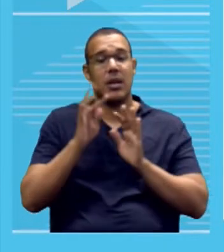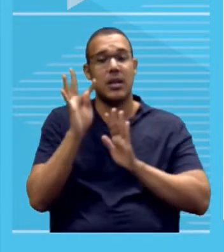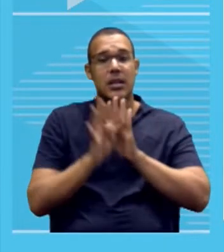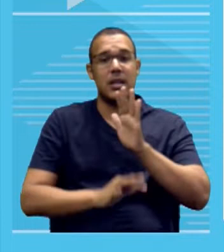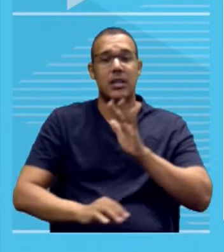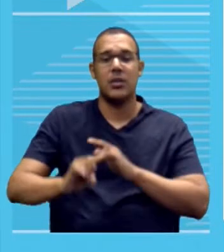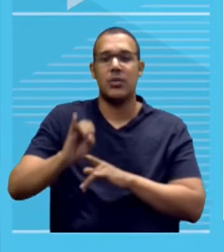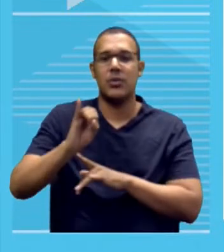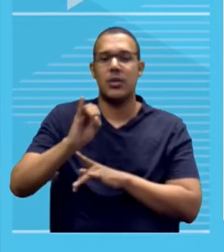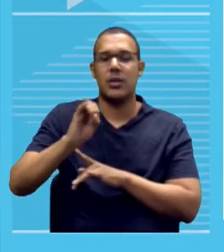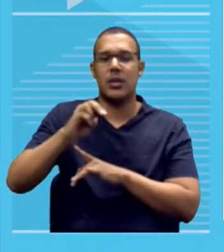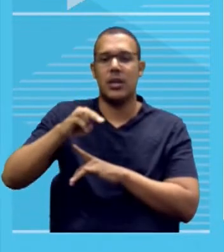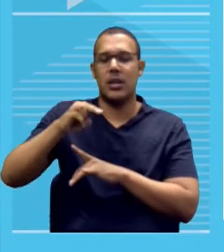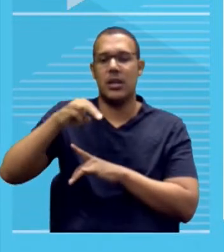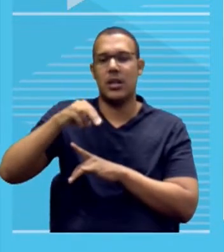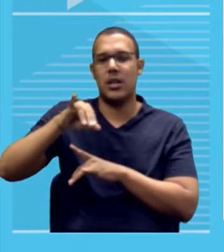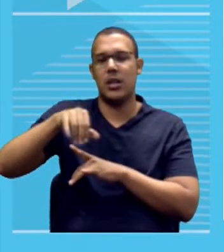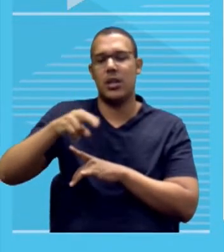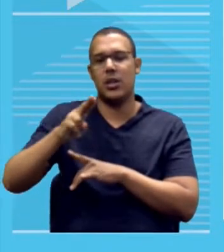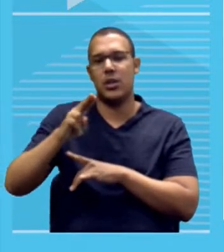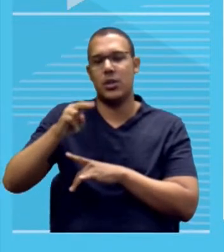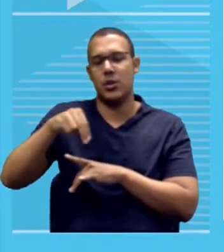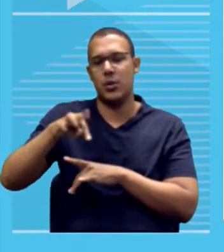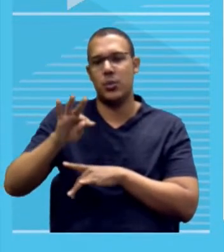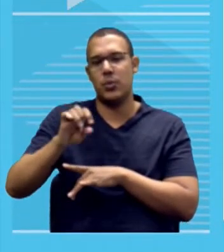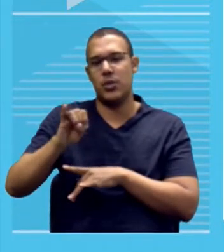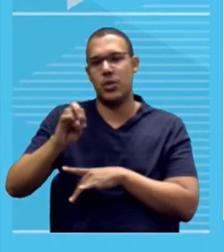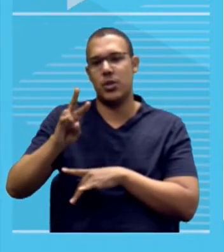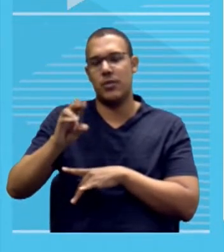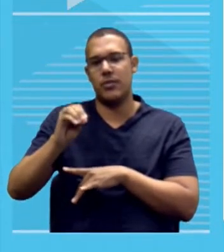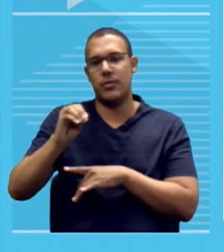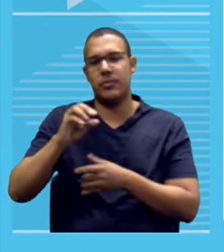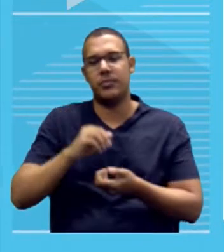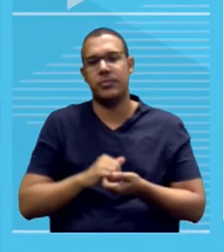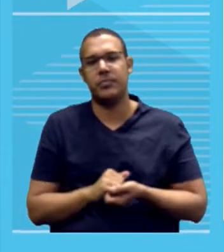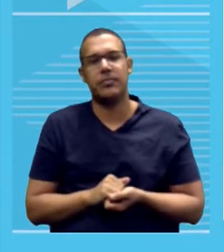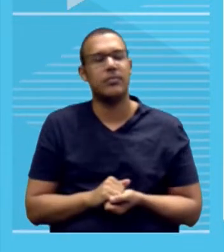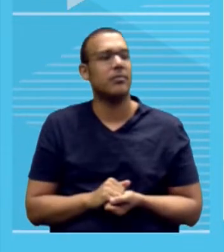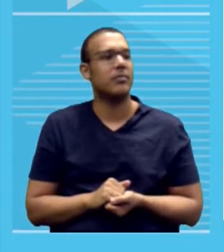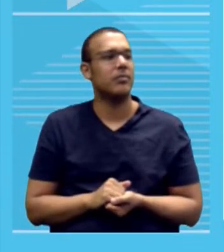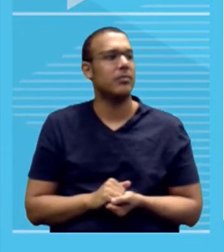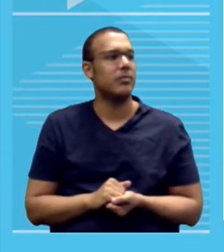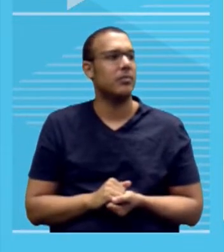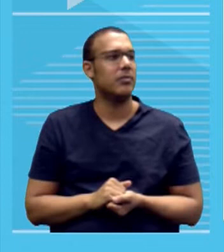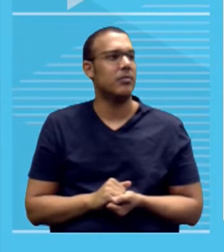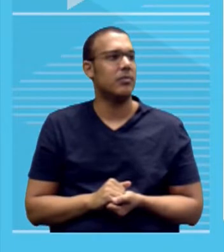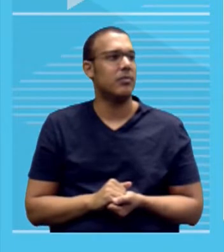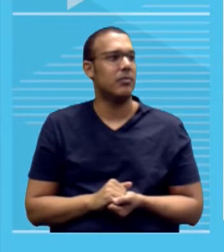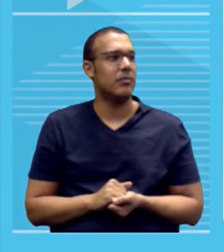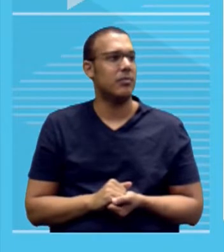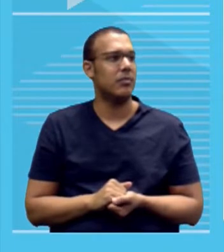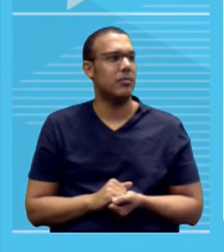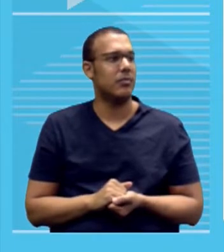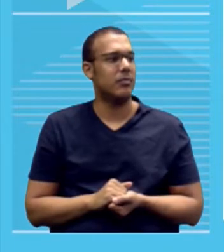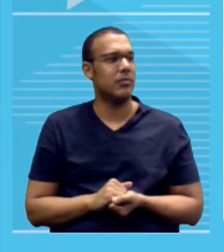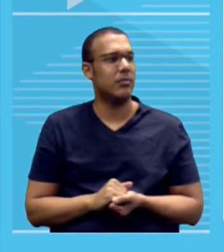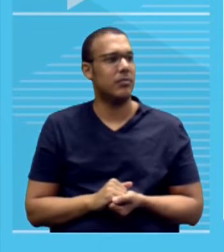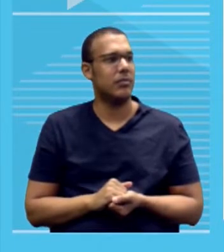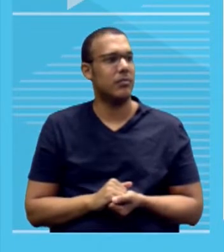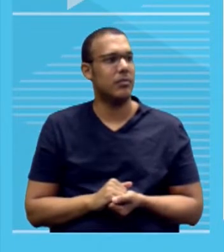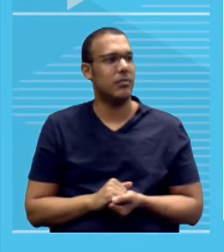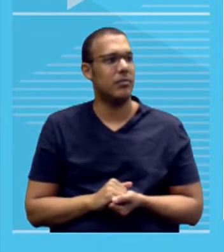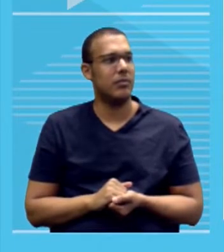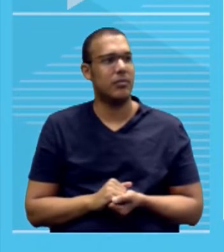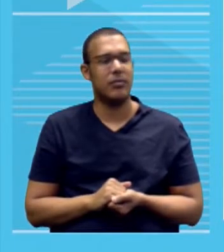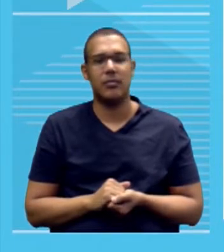que te dá direcionamentos orientações beleza gente então aqui só para a gente ir aquecendo os motores porque eu quero mesmo é